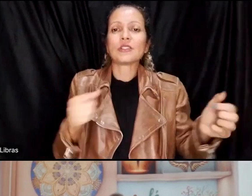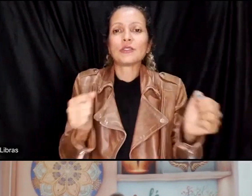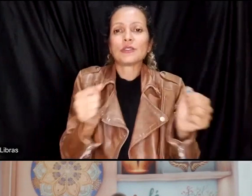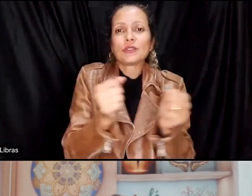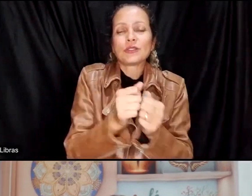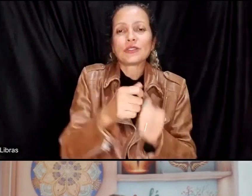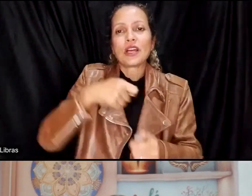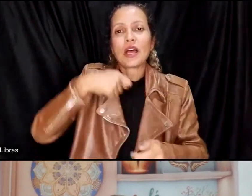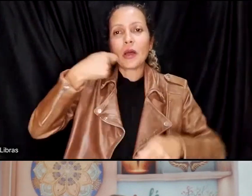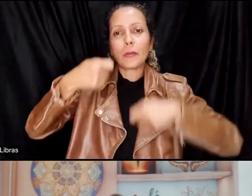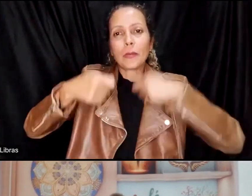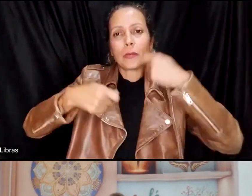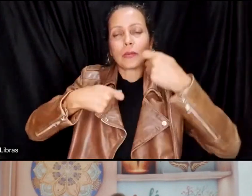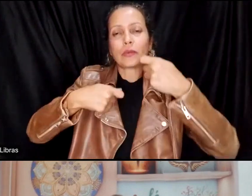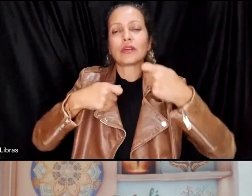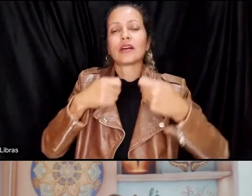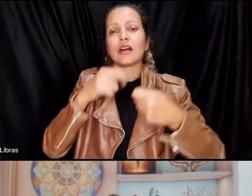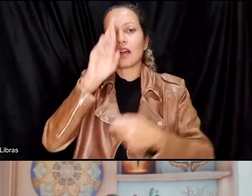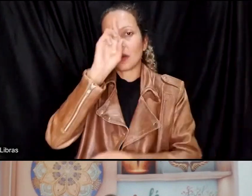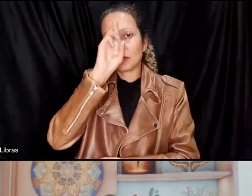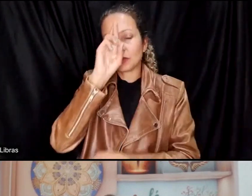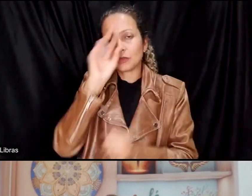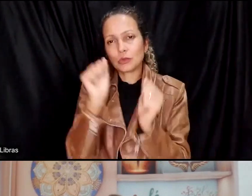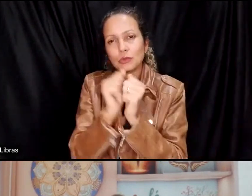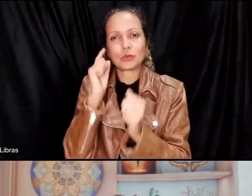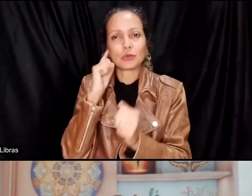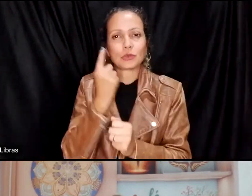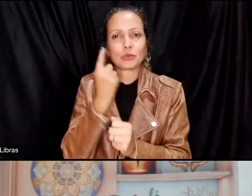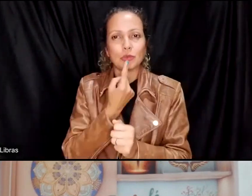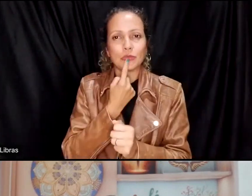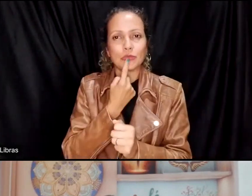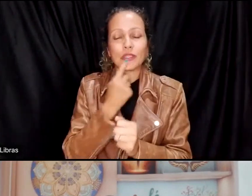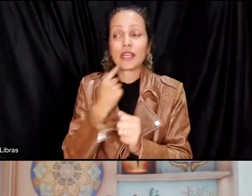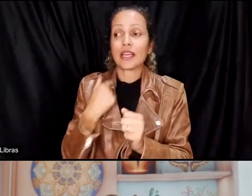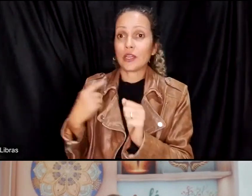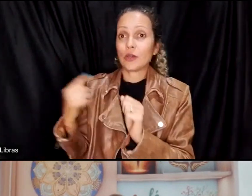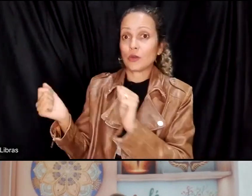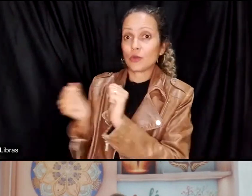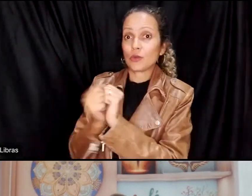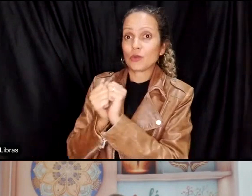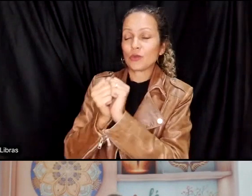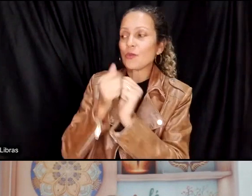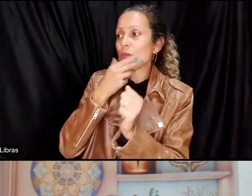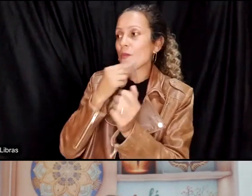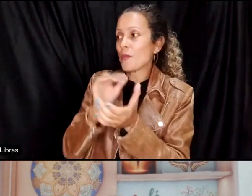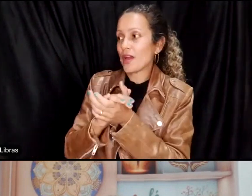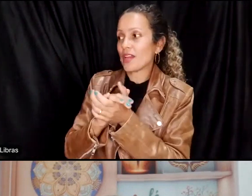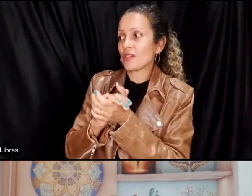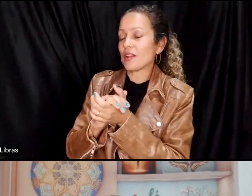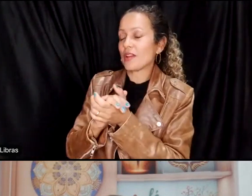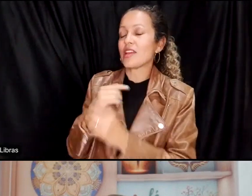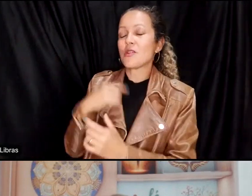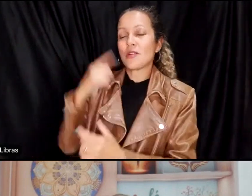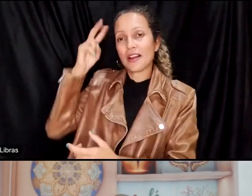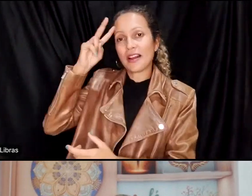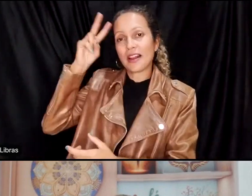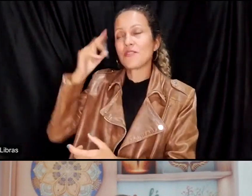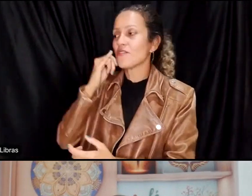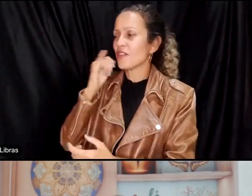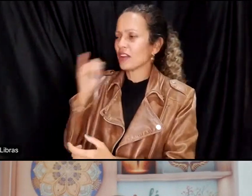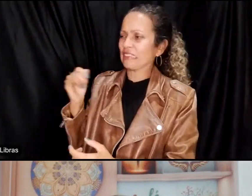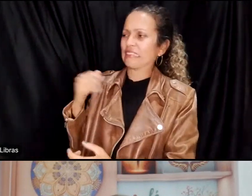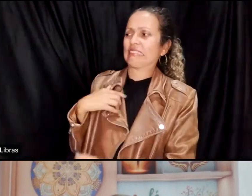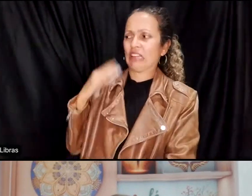E eu levei o meu marido, e no caminho eu falei assim para ele, nossa, deve ser muito difícil almoçar com